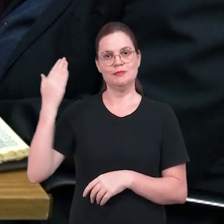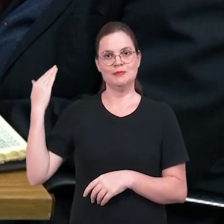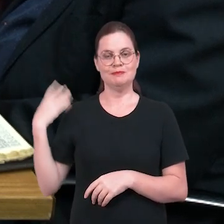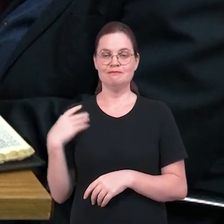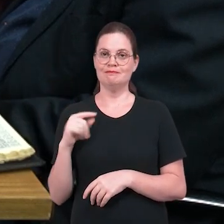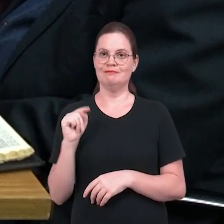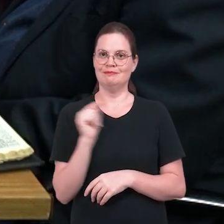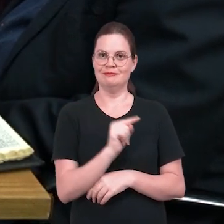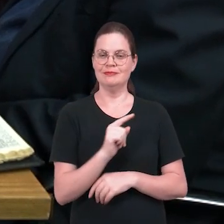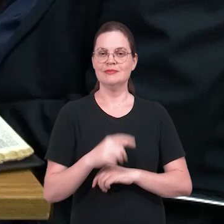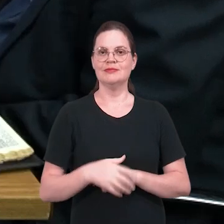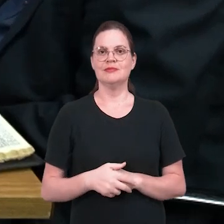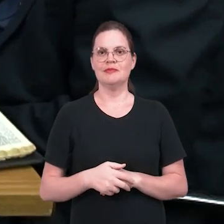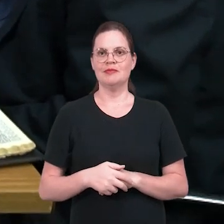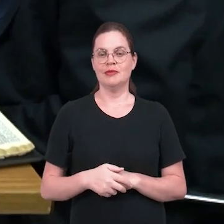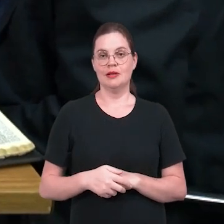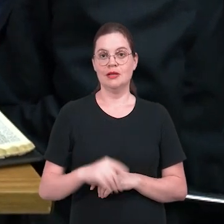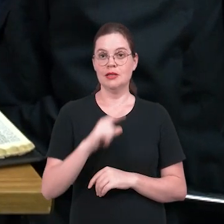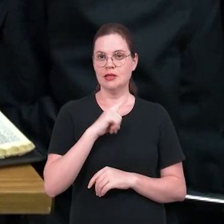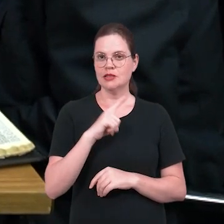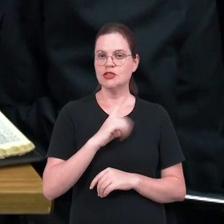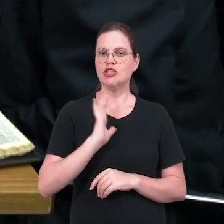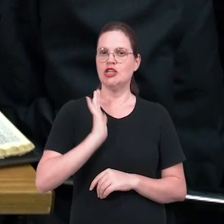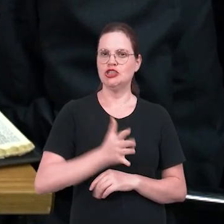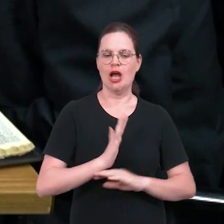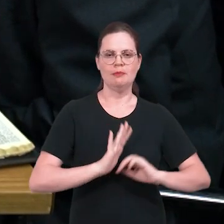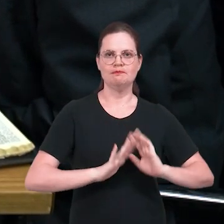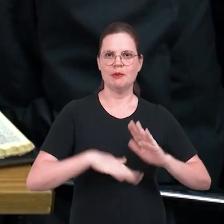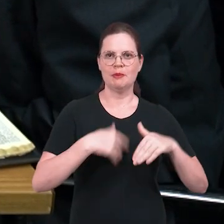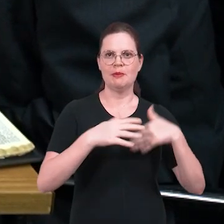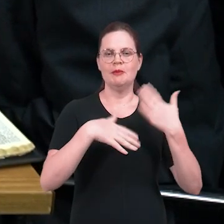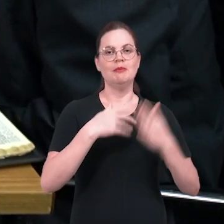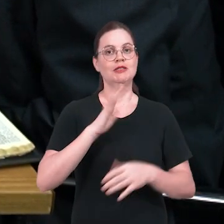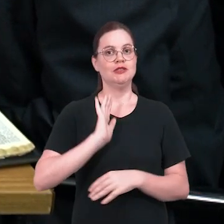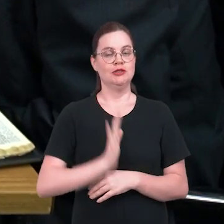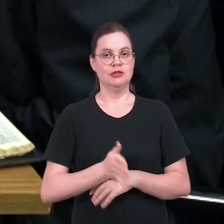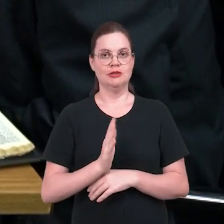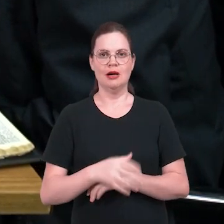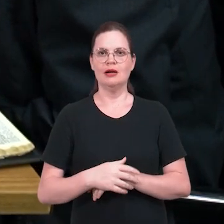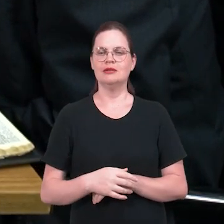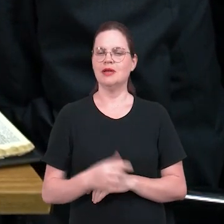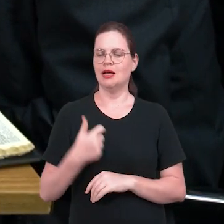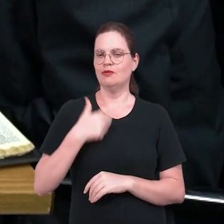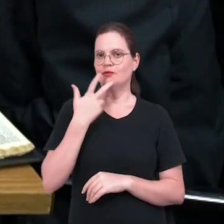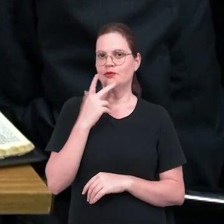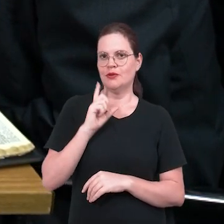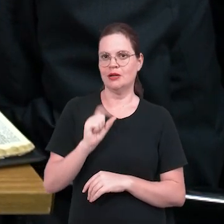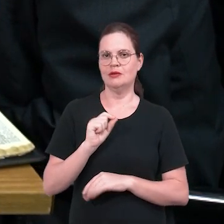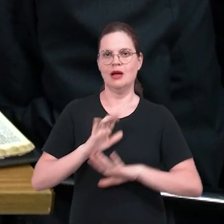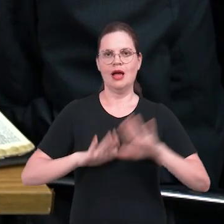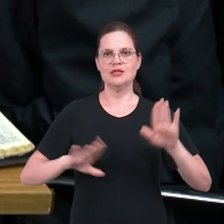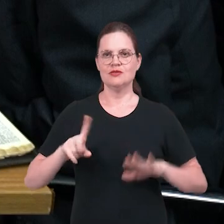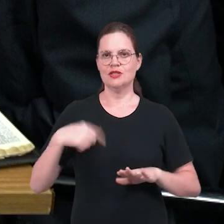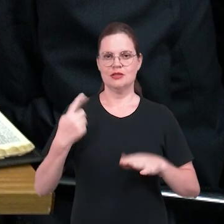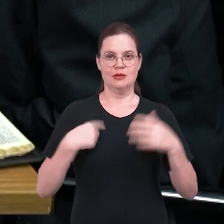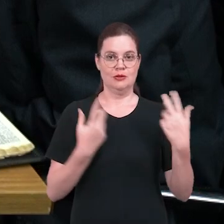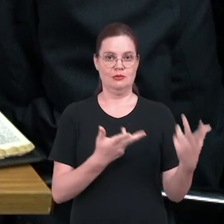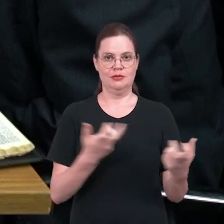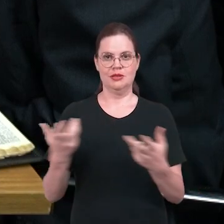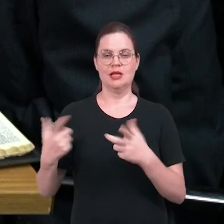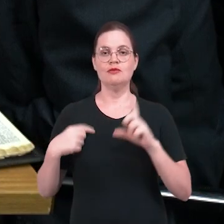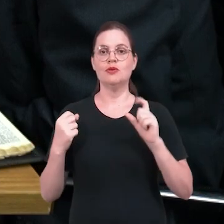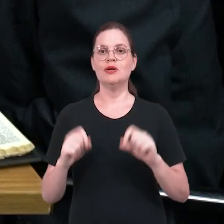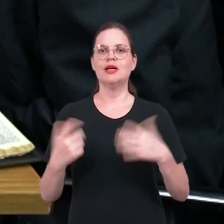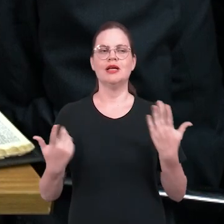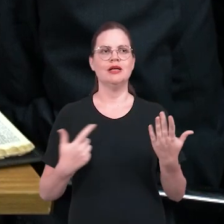época, que era uma cultura extremamente avançada, né? Eu sempre digo o seguinte: de vez em quando a gente vê no jornal